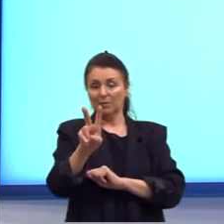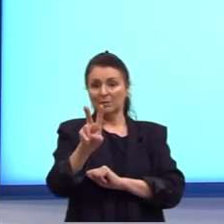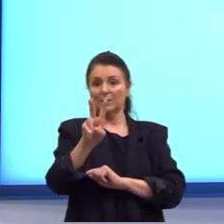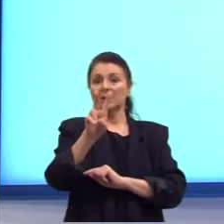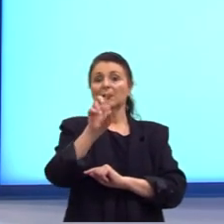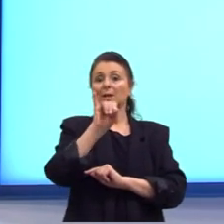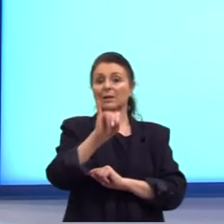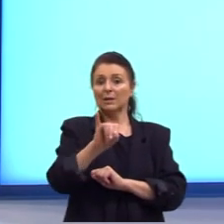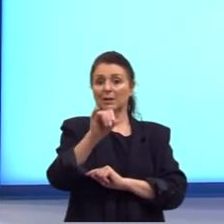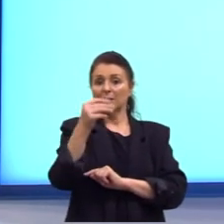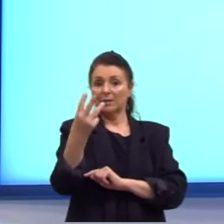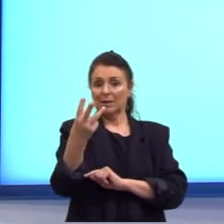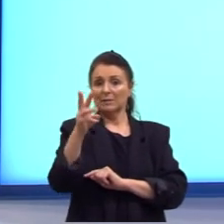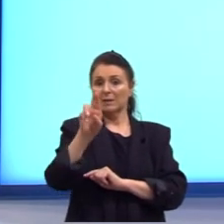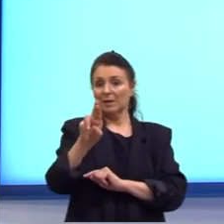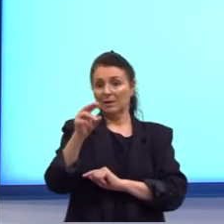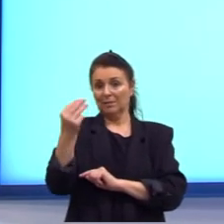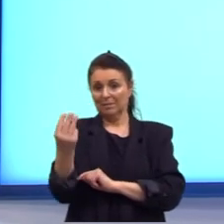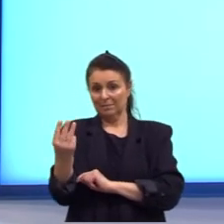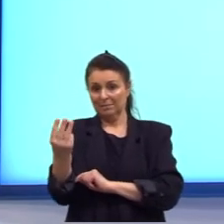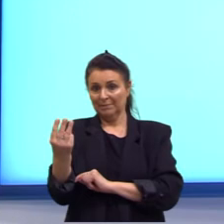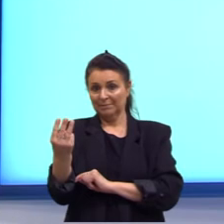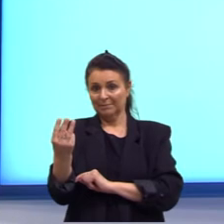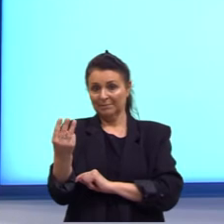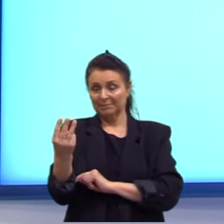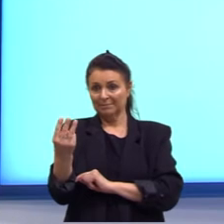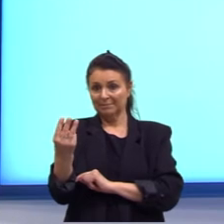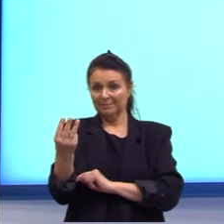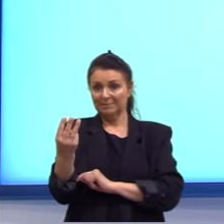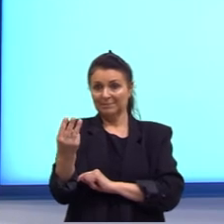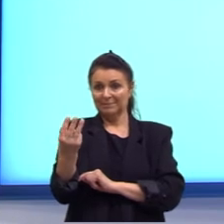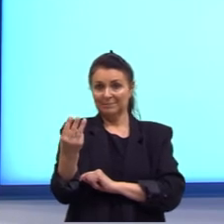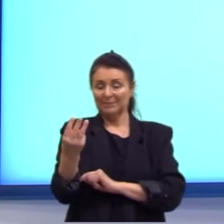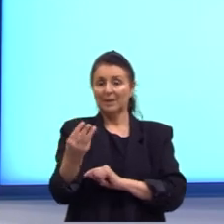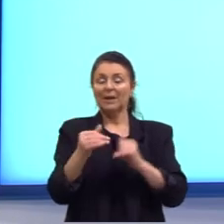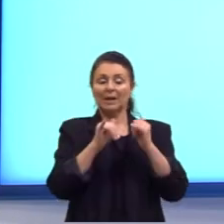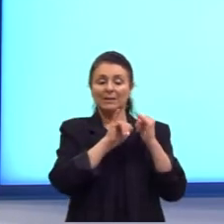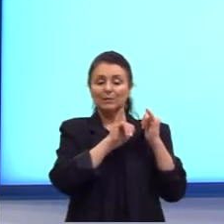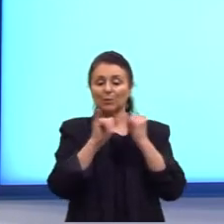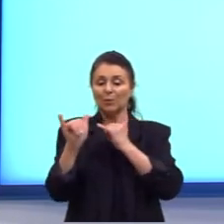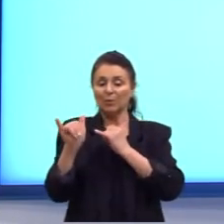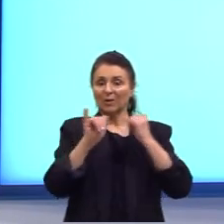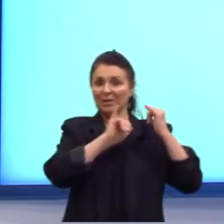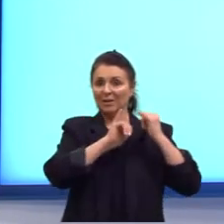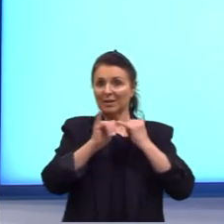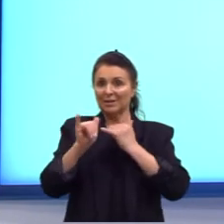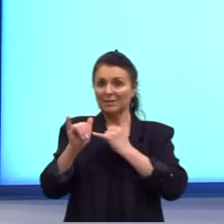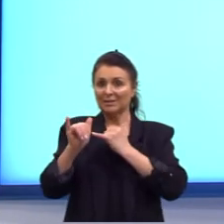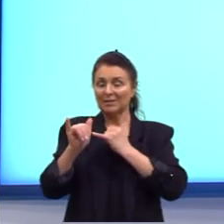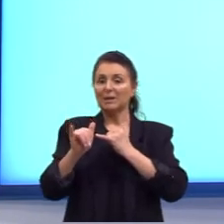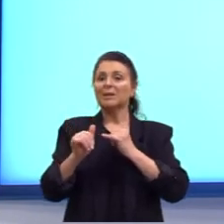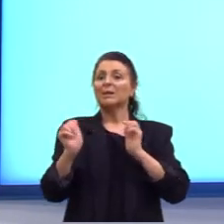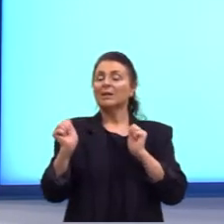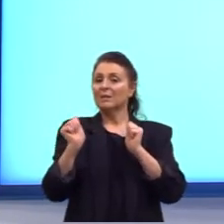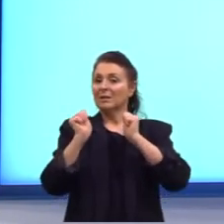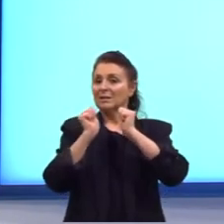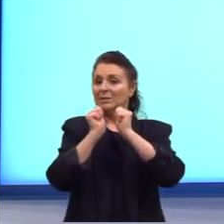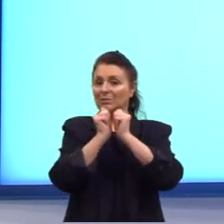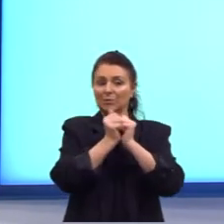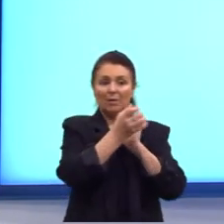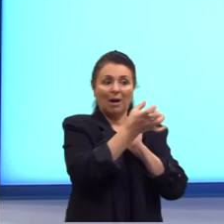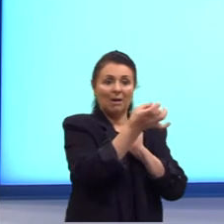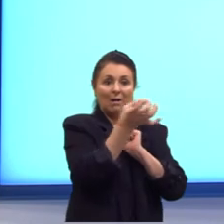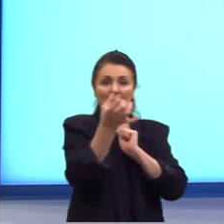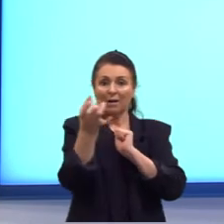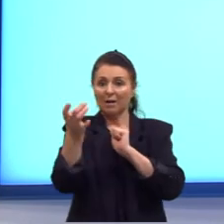uma corrente e três passando por R3 tá então essas correntes elas vão né estar associada a